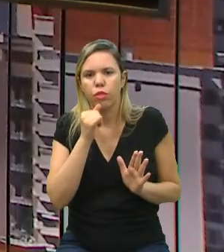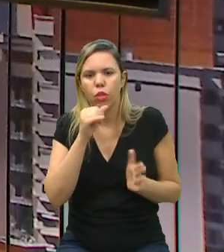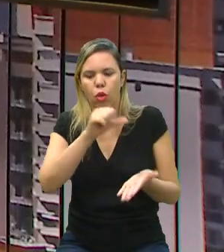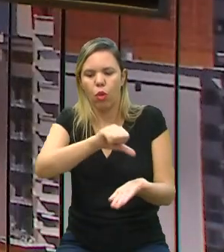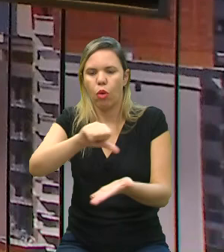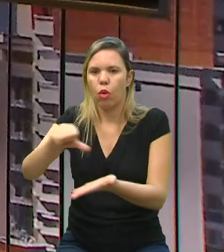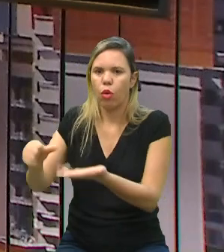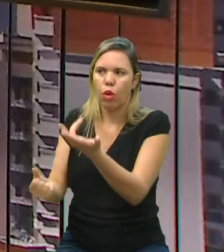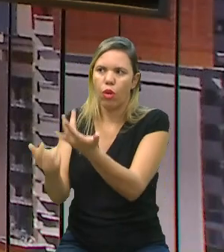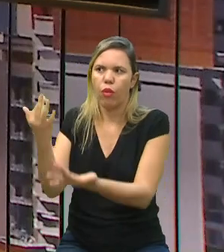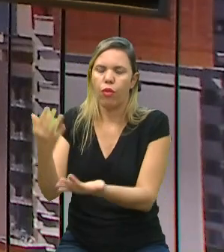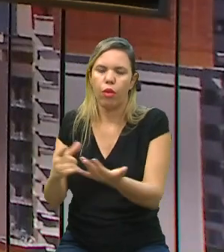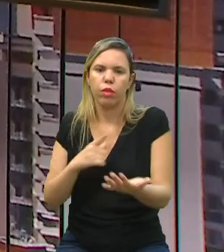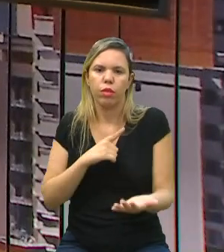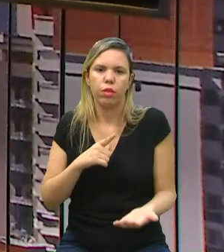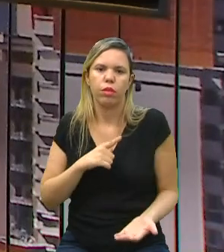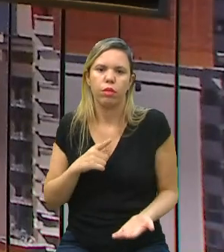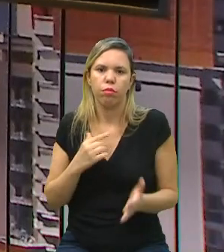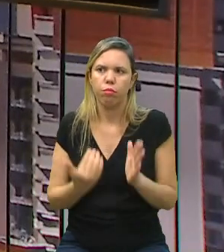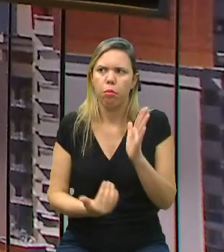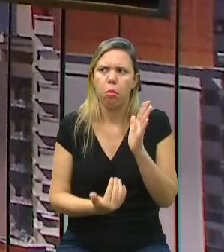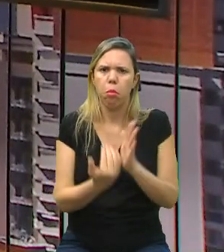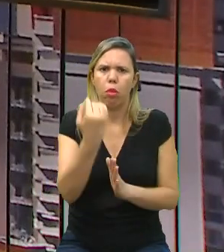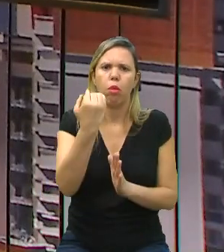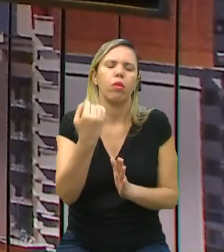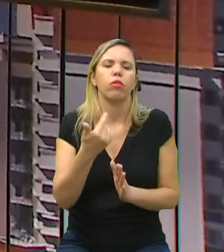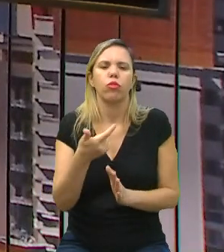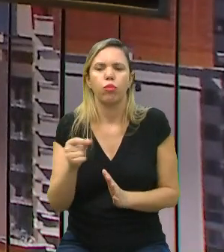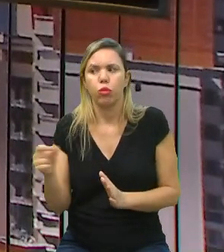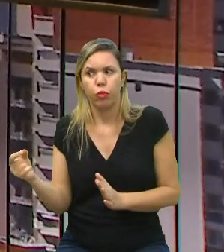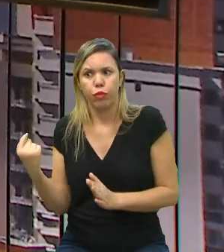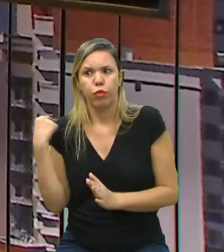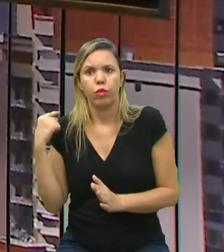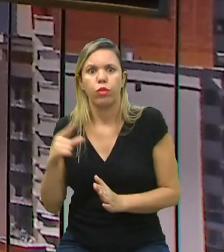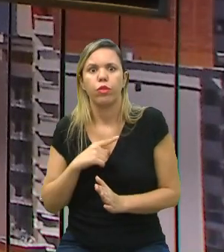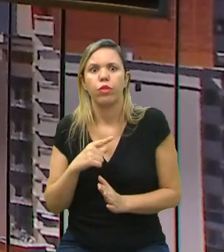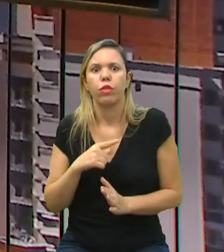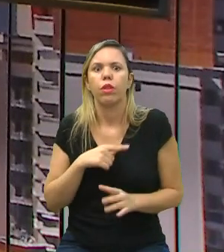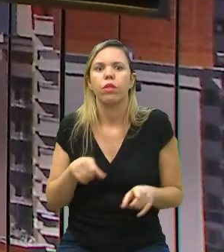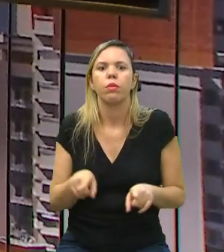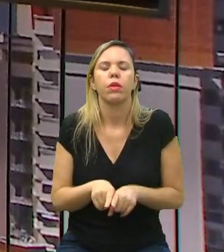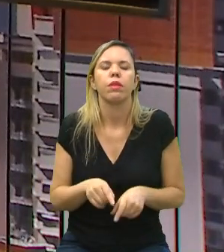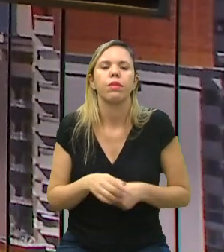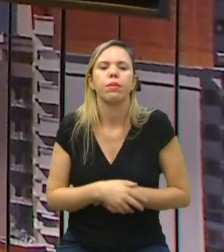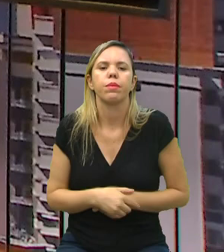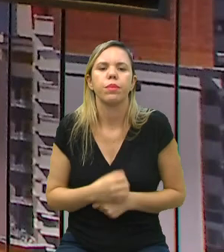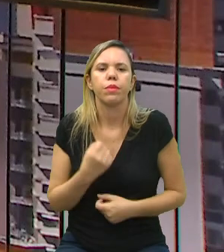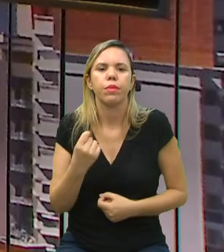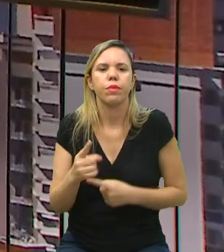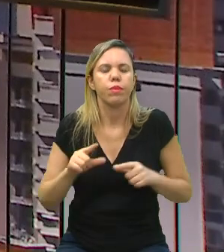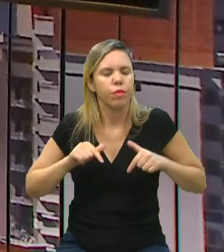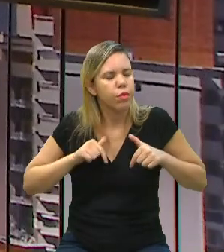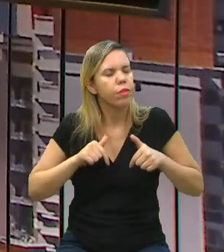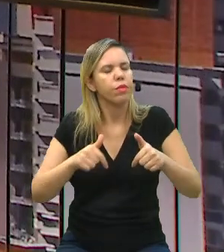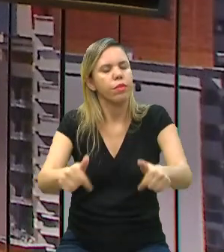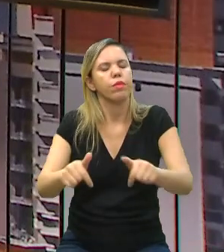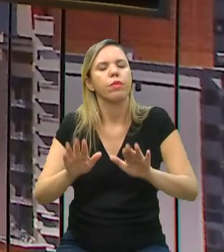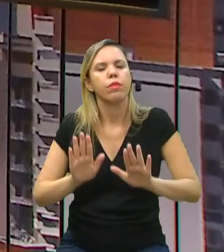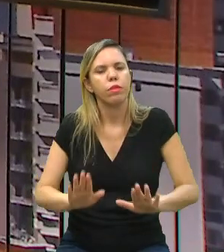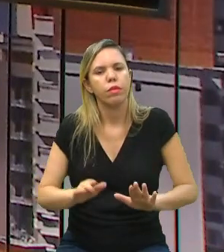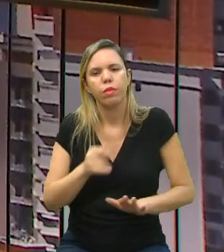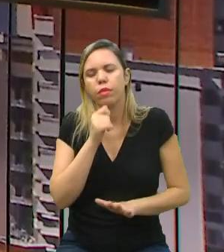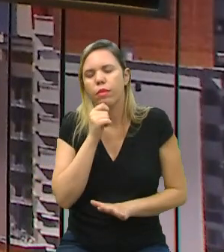2020. Nós temos também aí algumas iniciativas, mas ainda parecem um pouco tímidas,